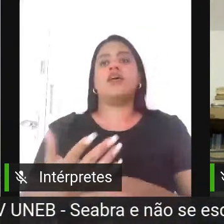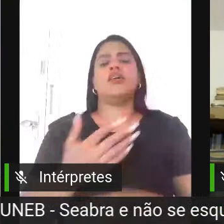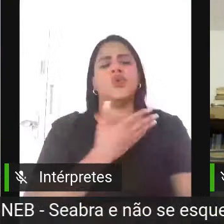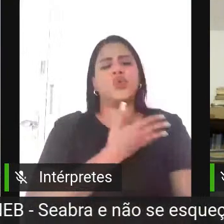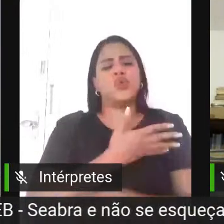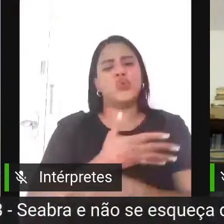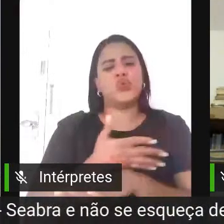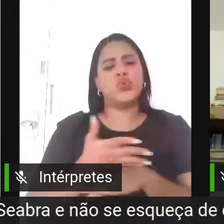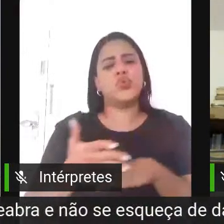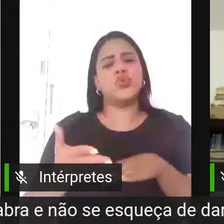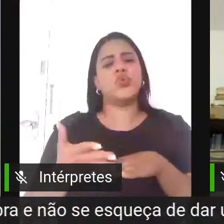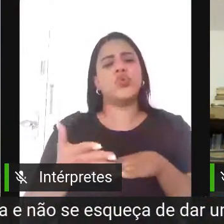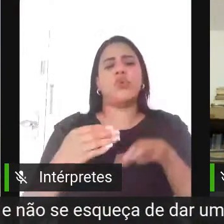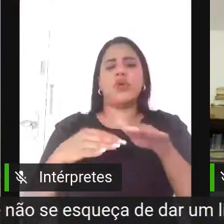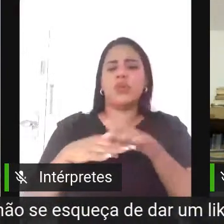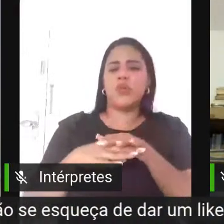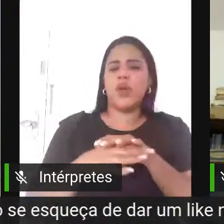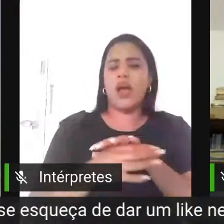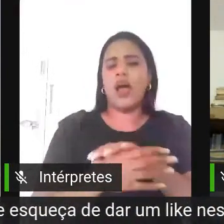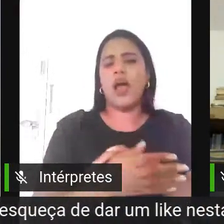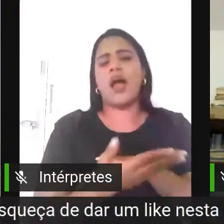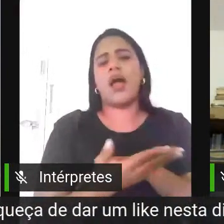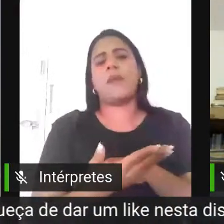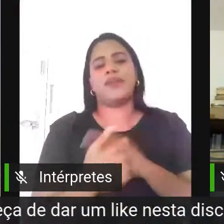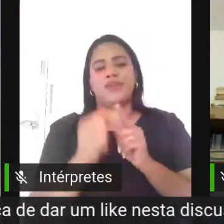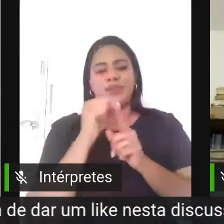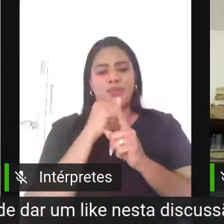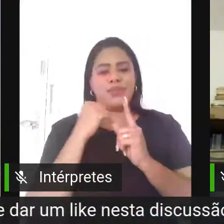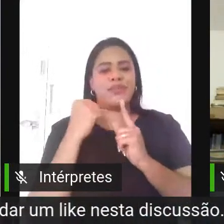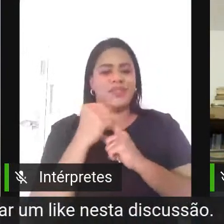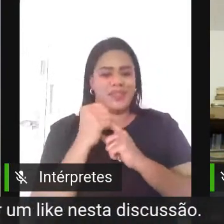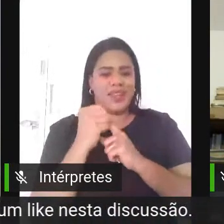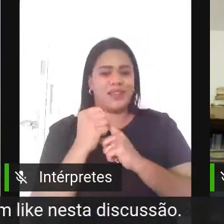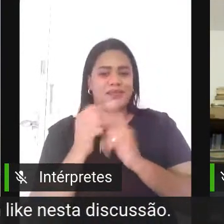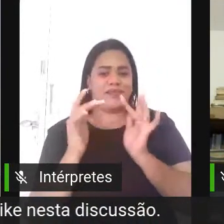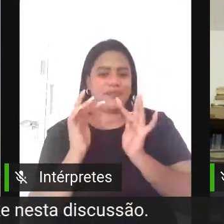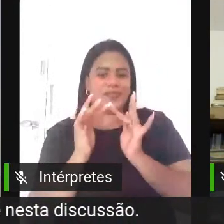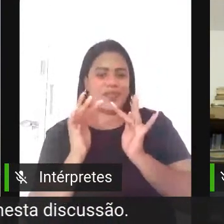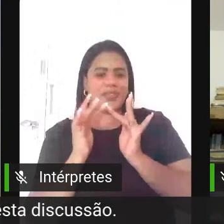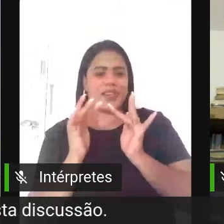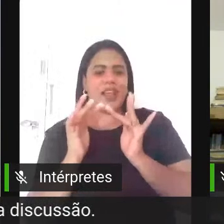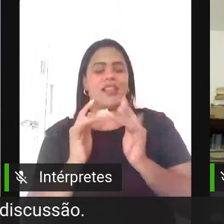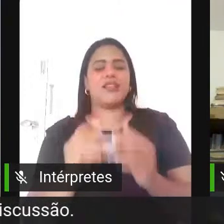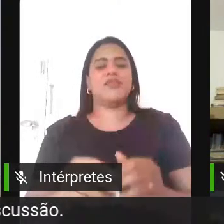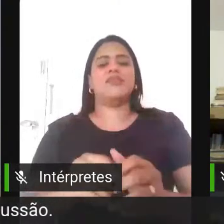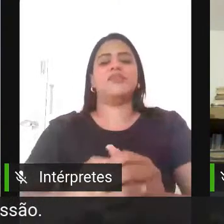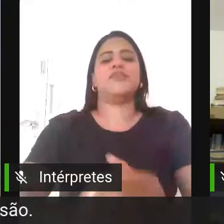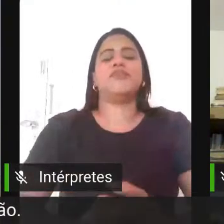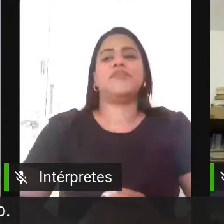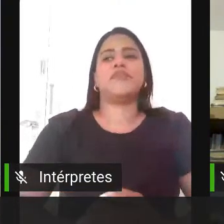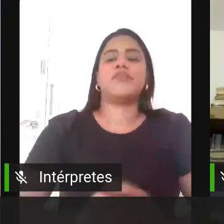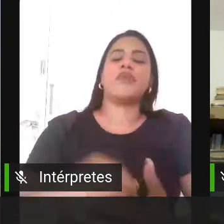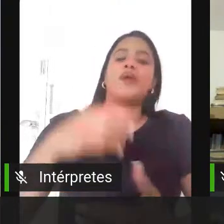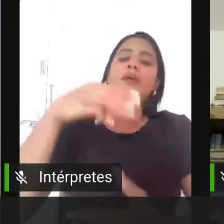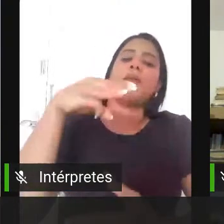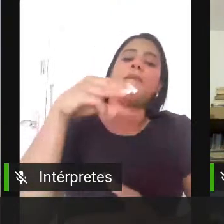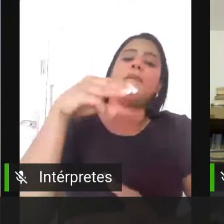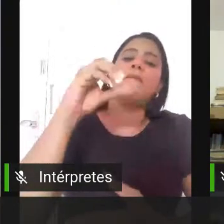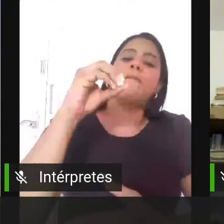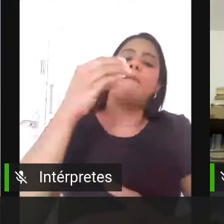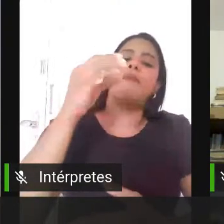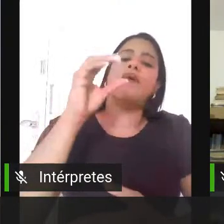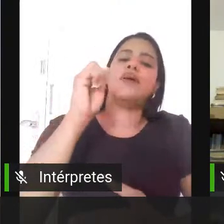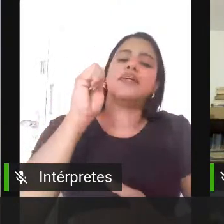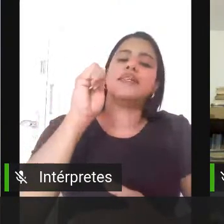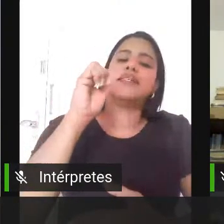hábitos sociais dos moçambicanos. E é verdade, uma parte também associada